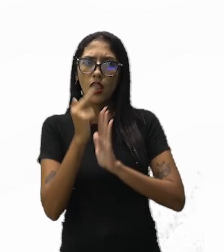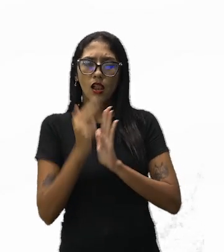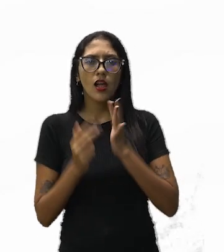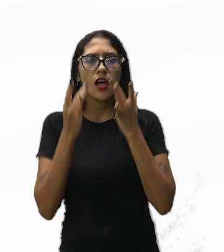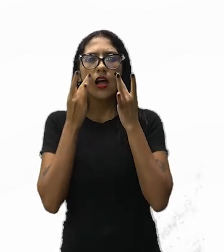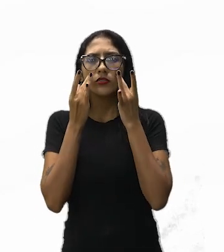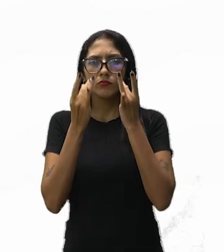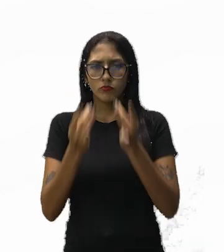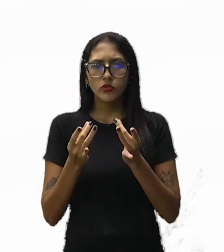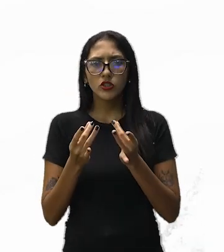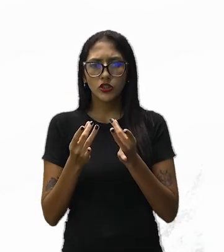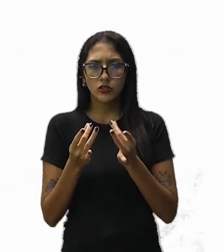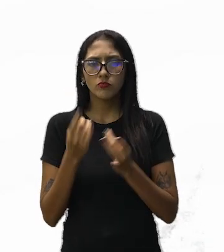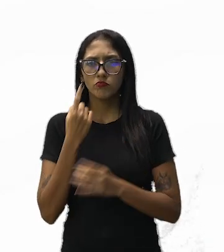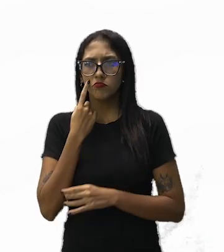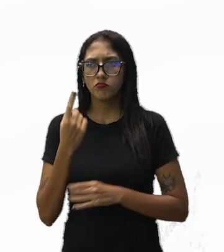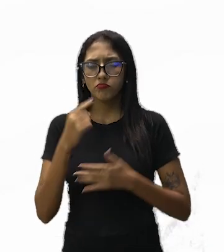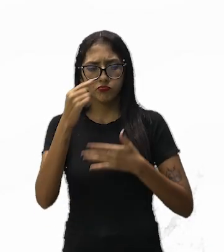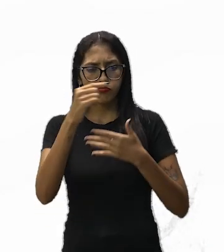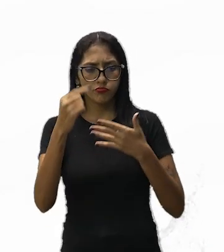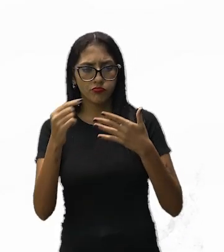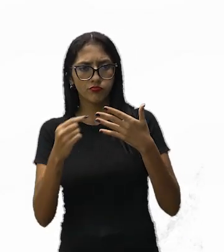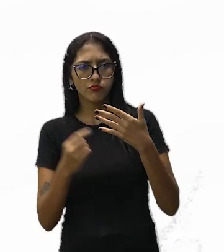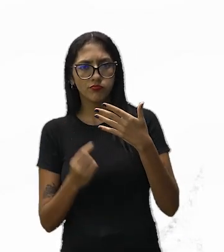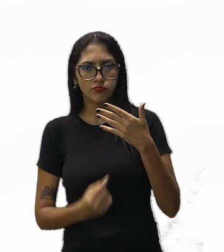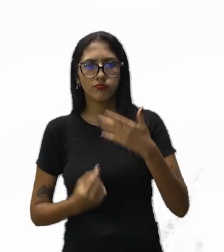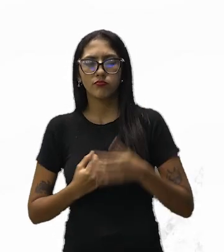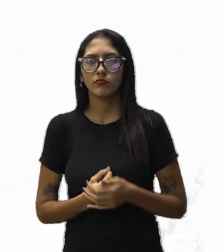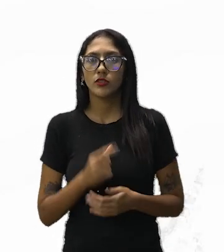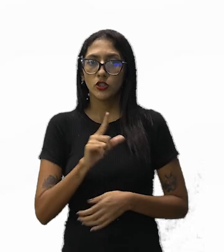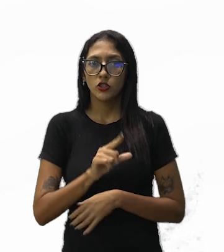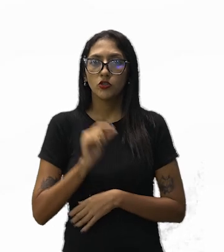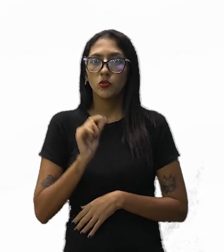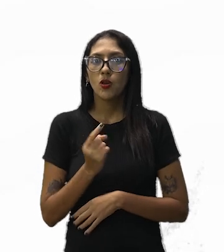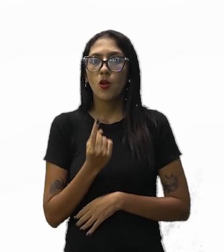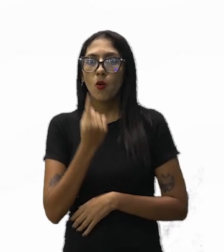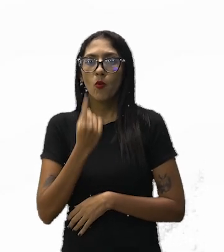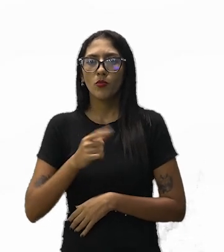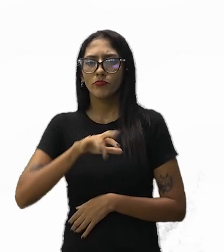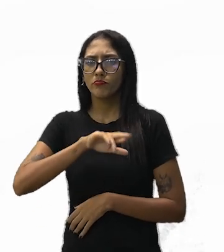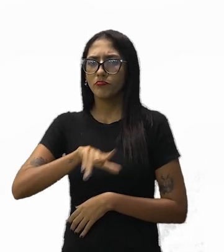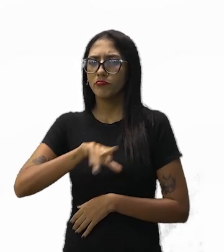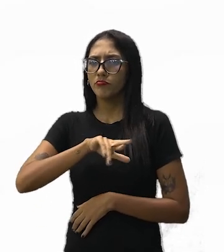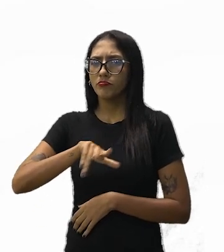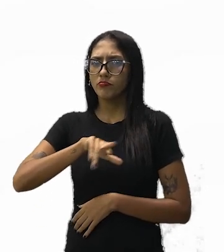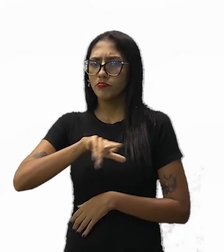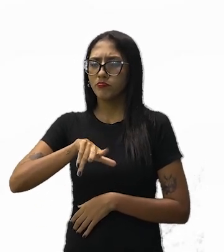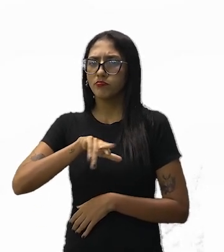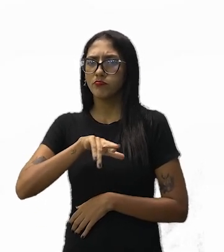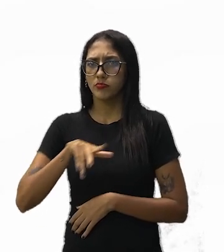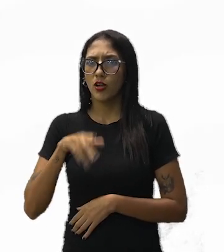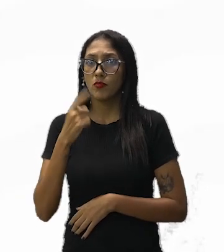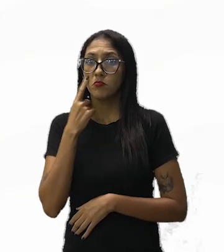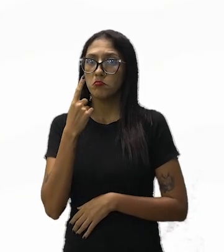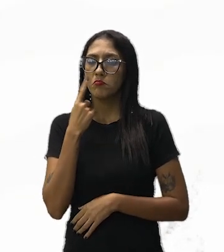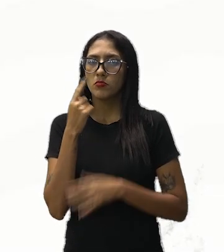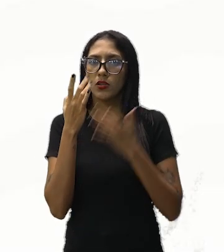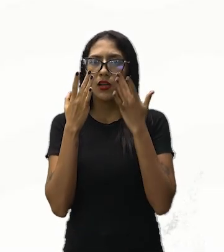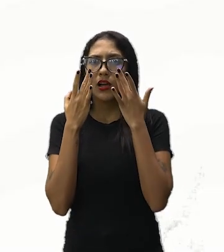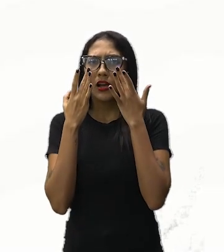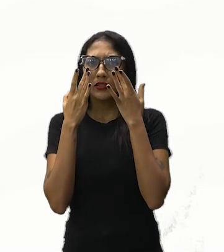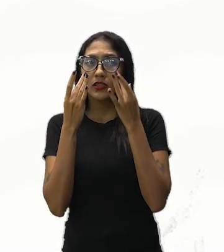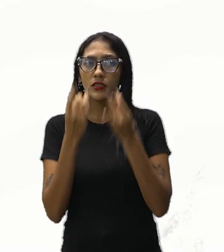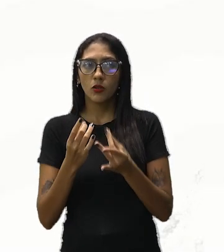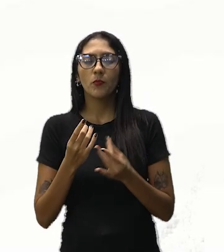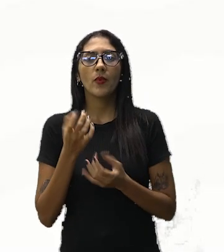das alternativas abaixo, assinale aquela que não apresenta, atenção então, ele quer